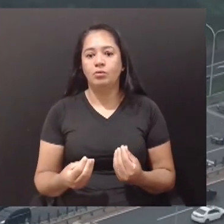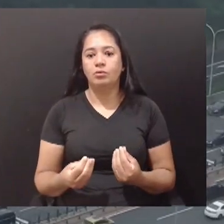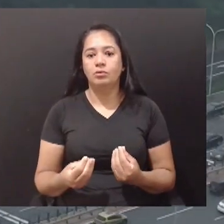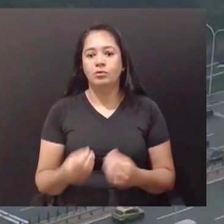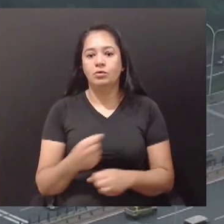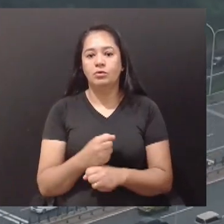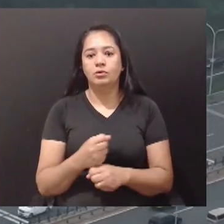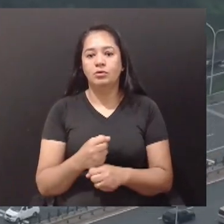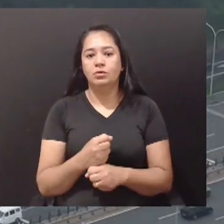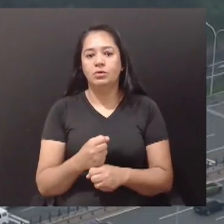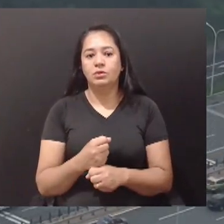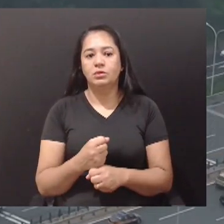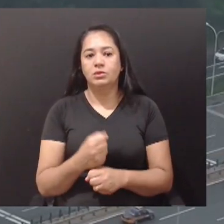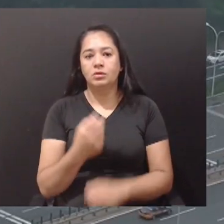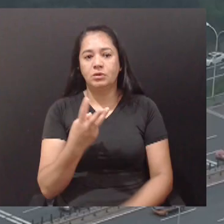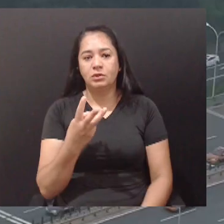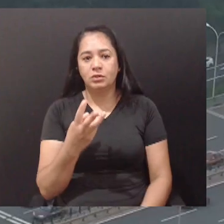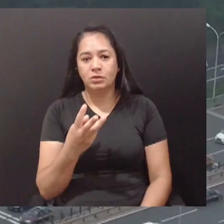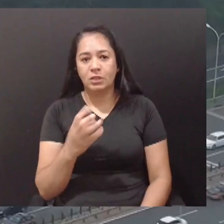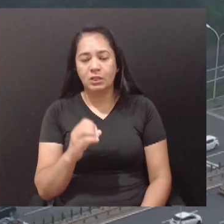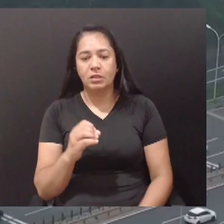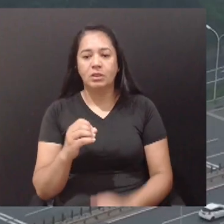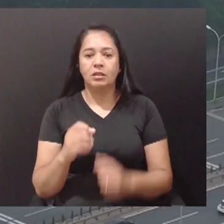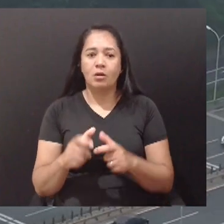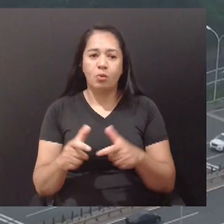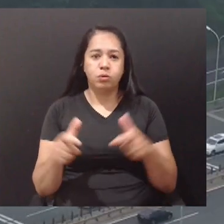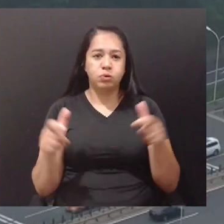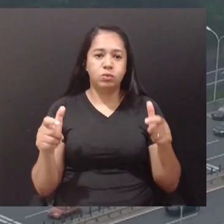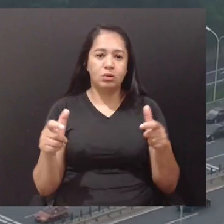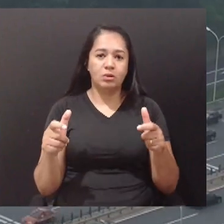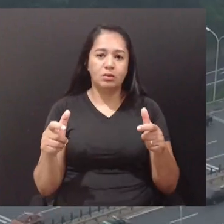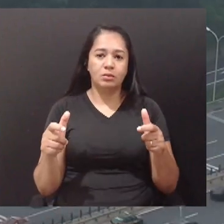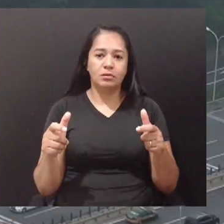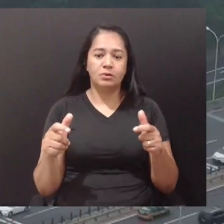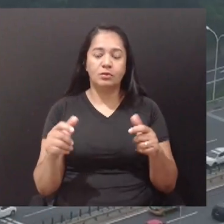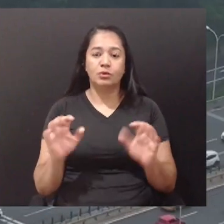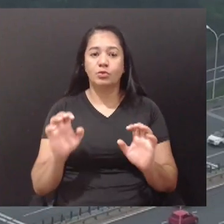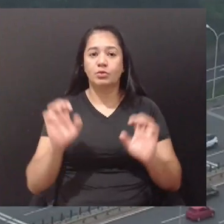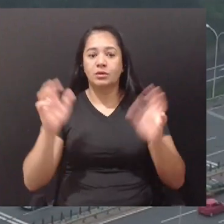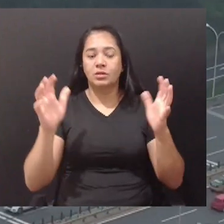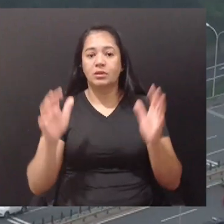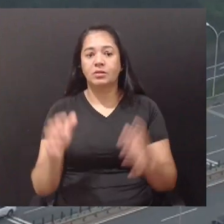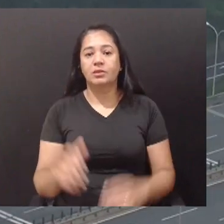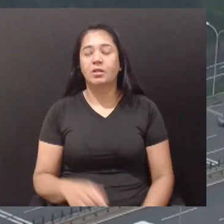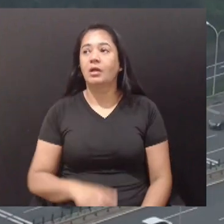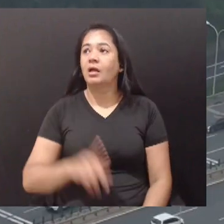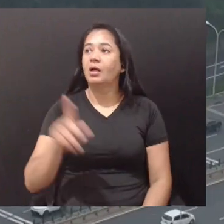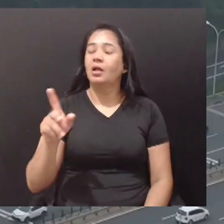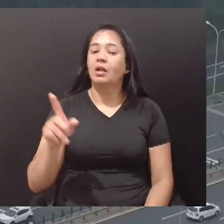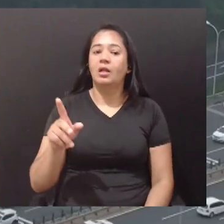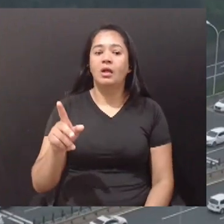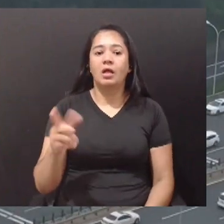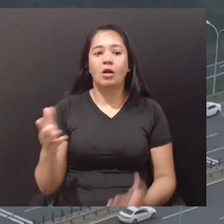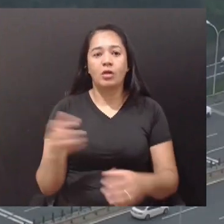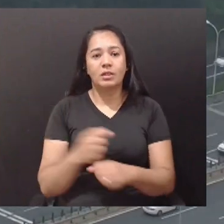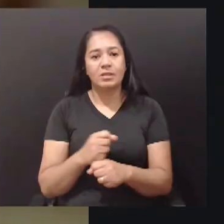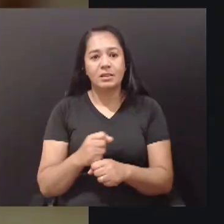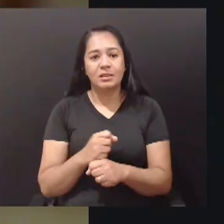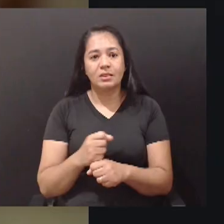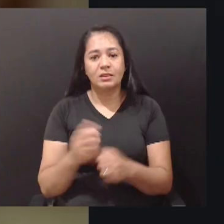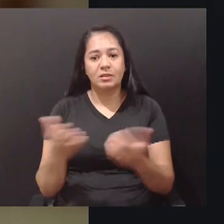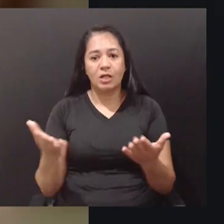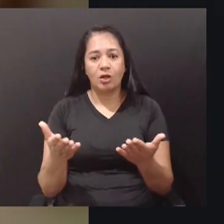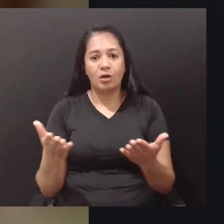anos aumentou muito a intensidade desses eventos. Nas Filipinas agora, esse ano, foram 9 furacões,